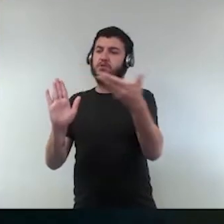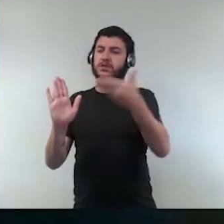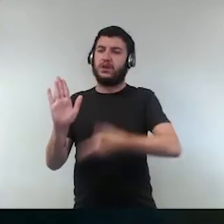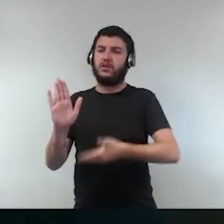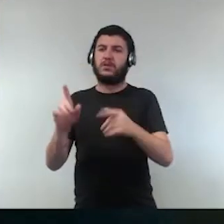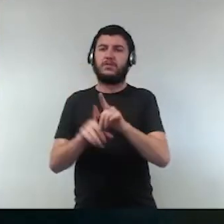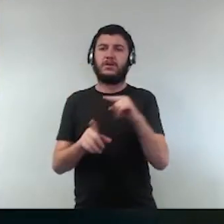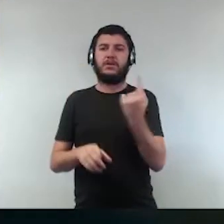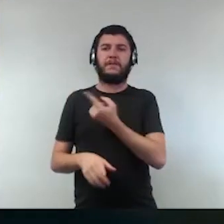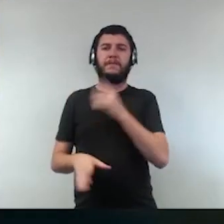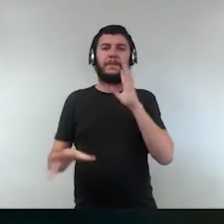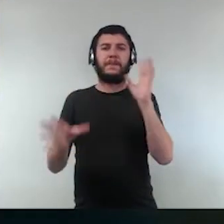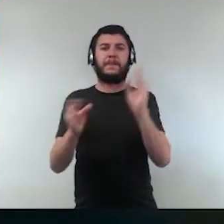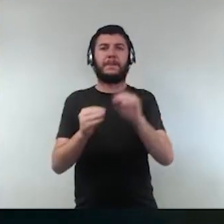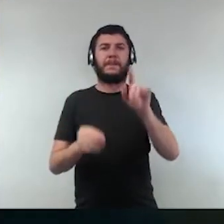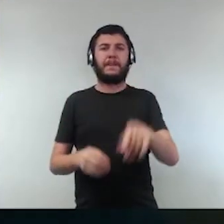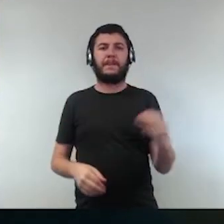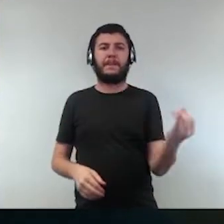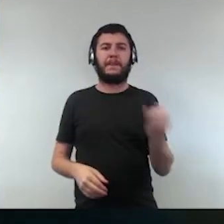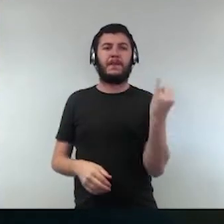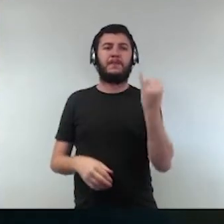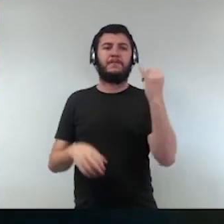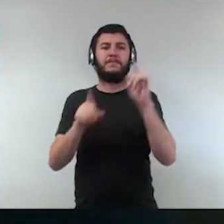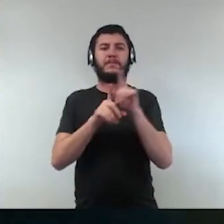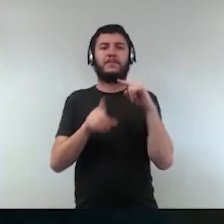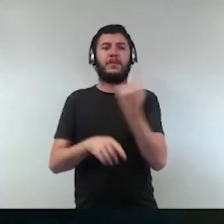ponto importante, porque a gente não pode